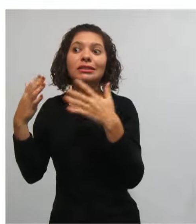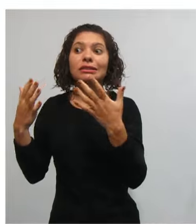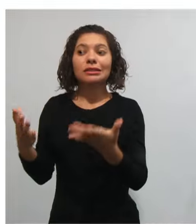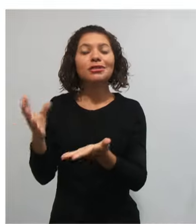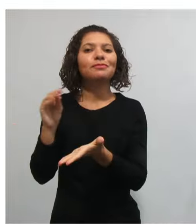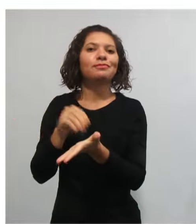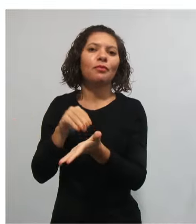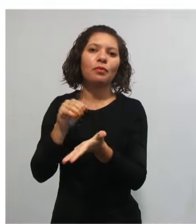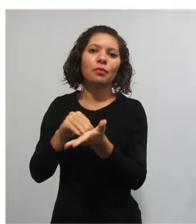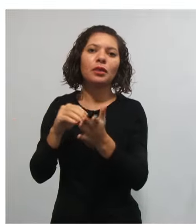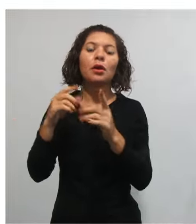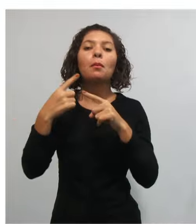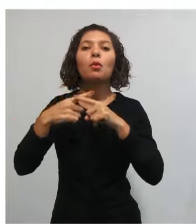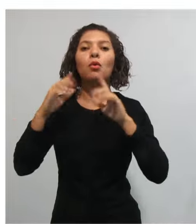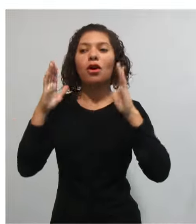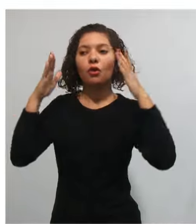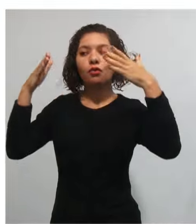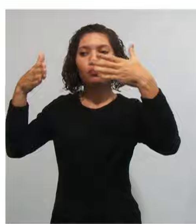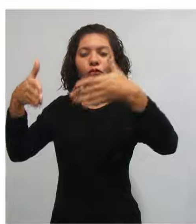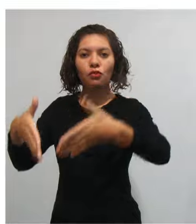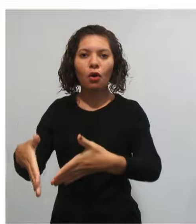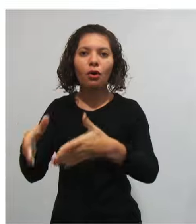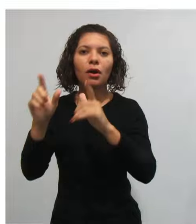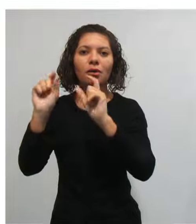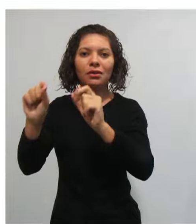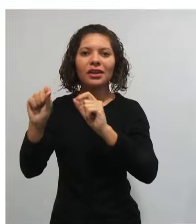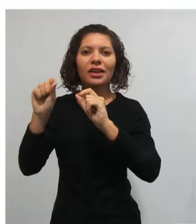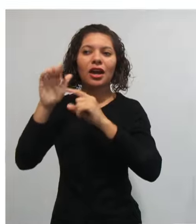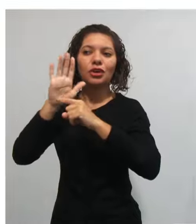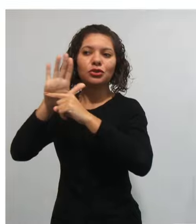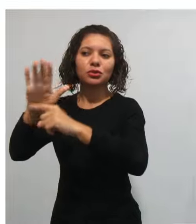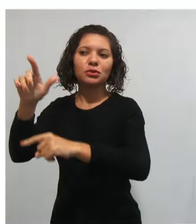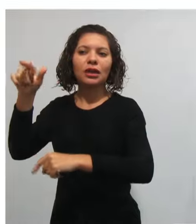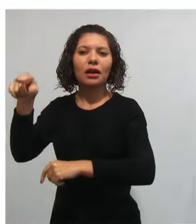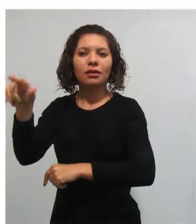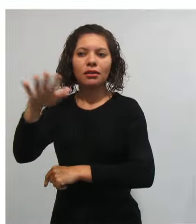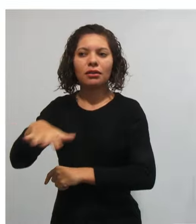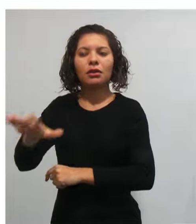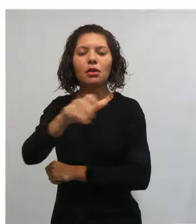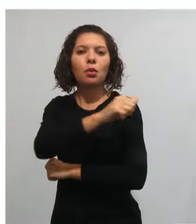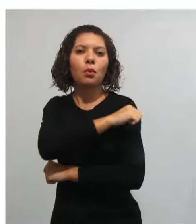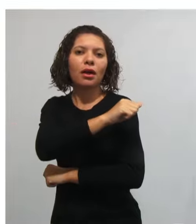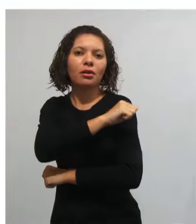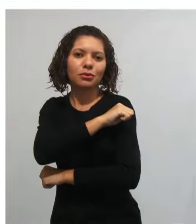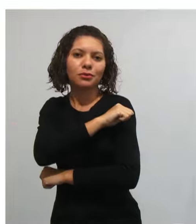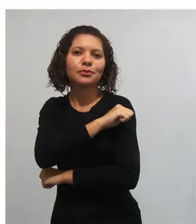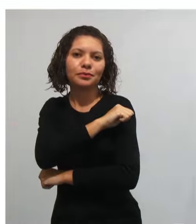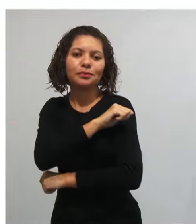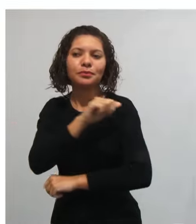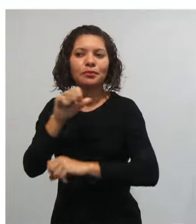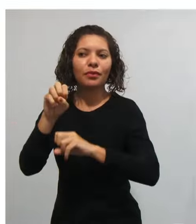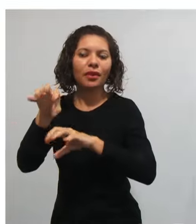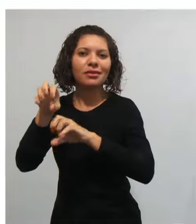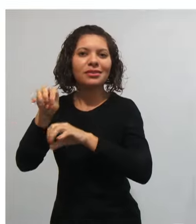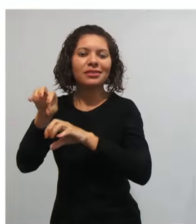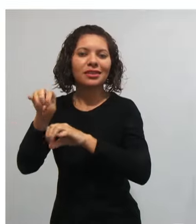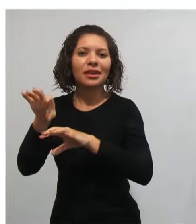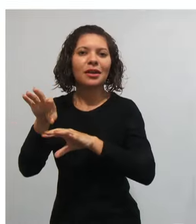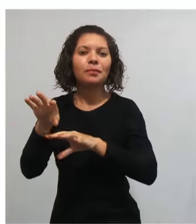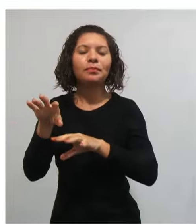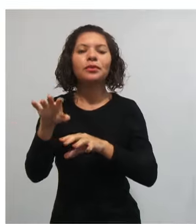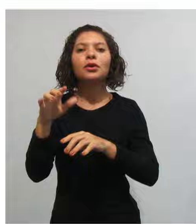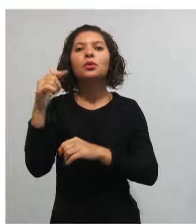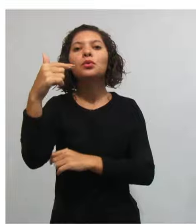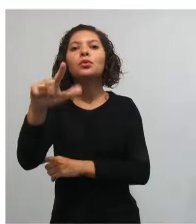avaliação não for aprendizagem do aluno então eu não estou zelando pela sua aprendizagem o outro inciso fala sobre